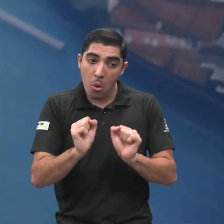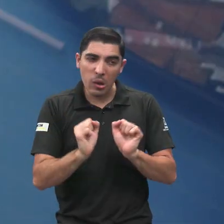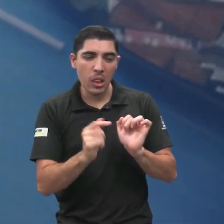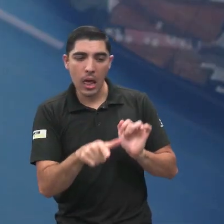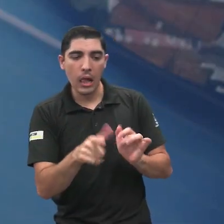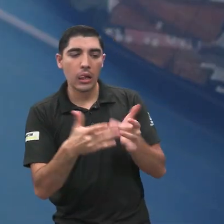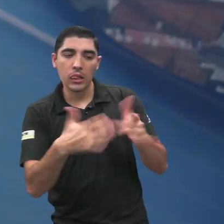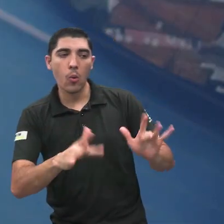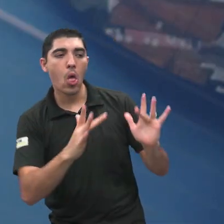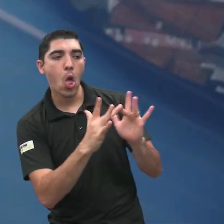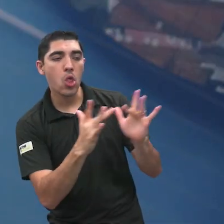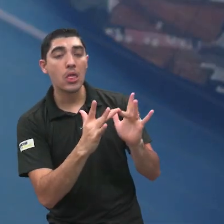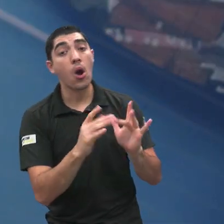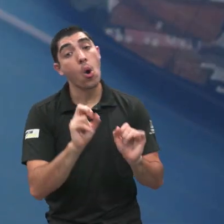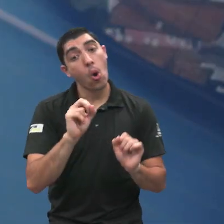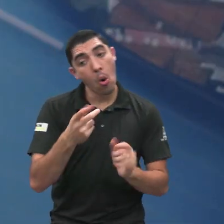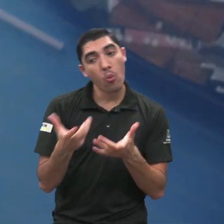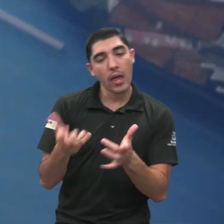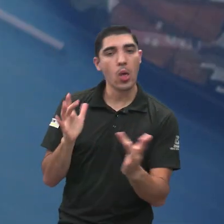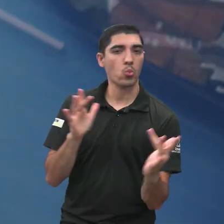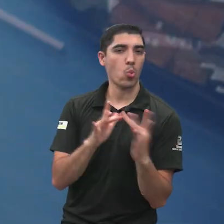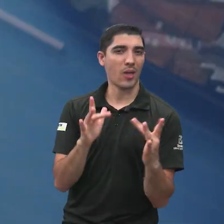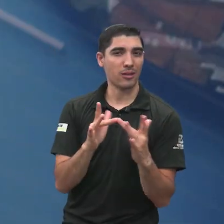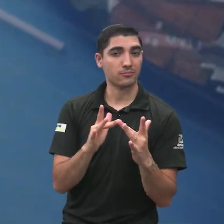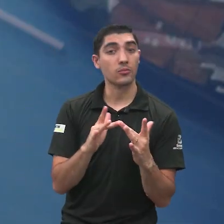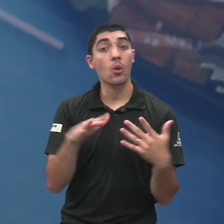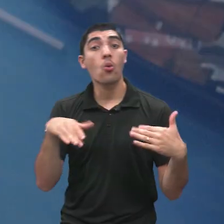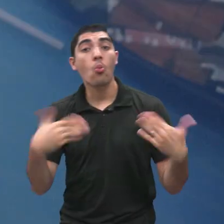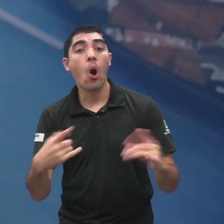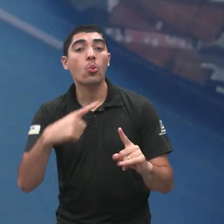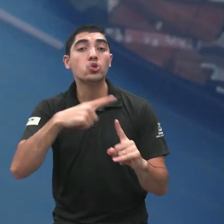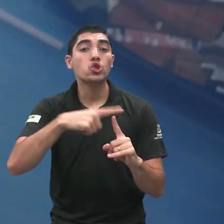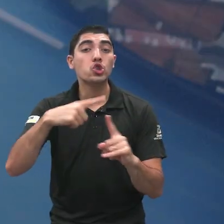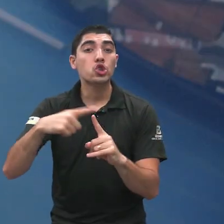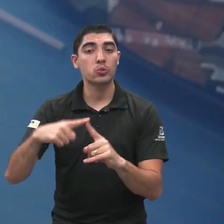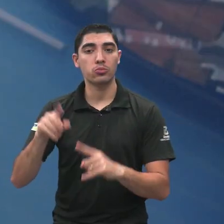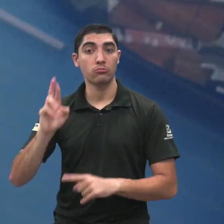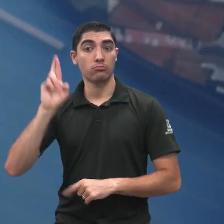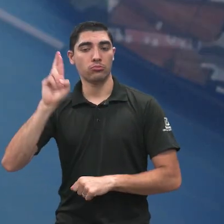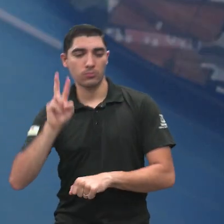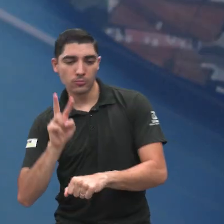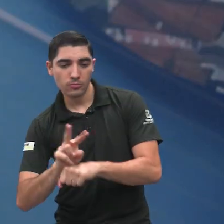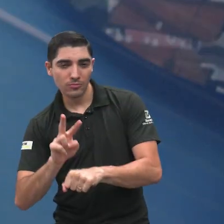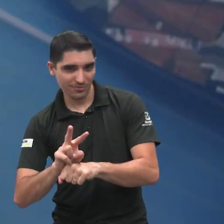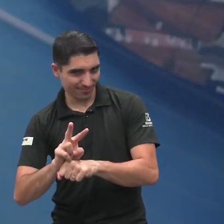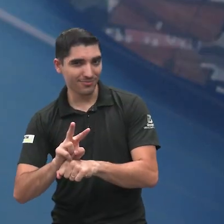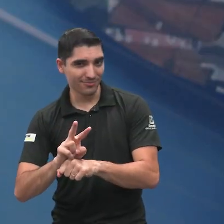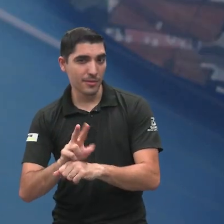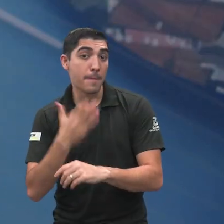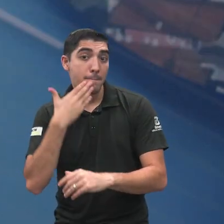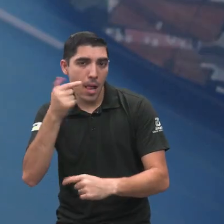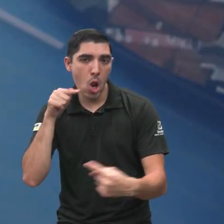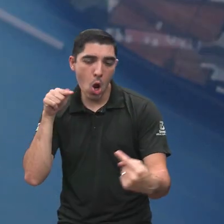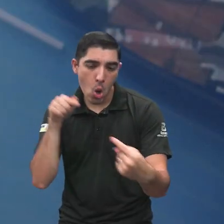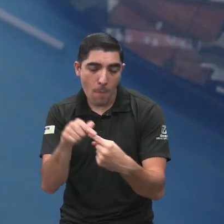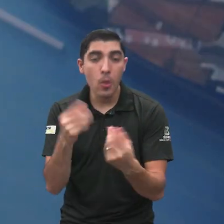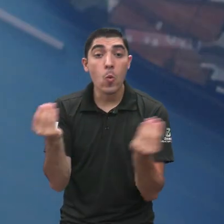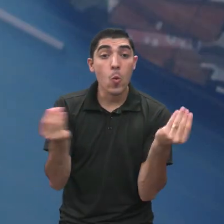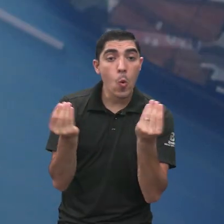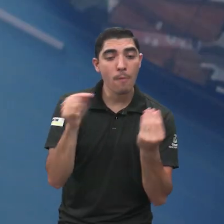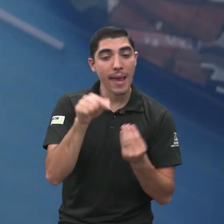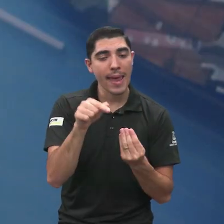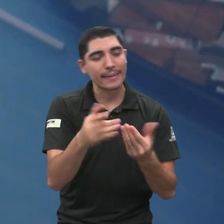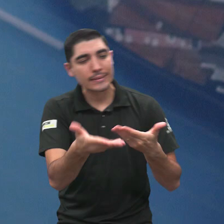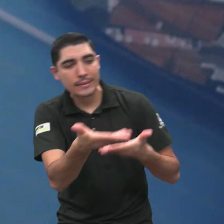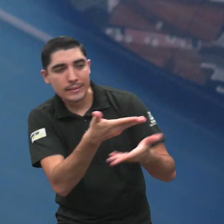falando se qual tipo de guarda que seria viável, como que seria essa questão de convivência,